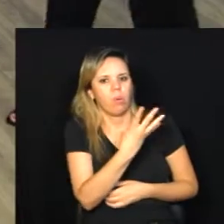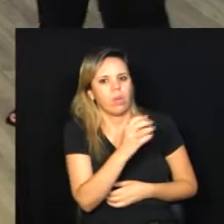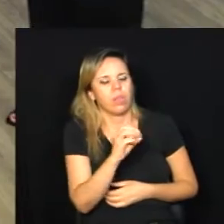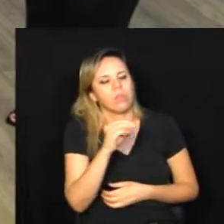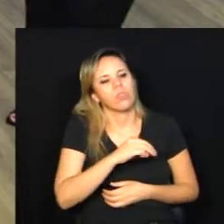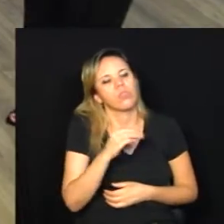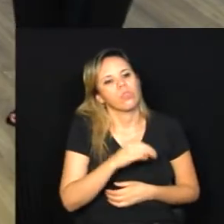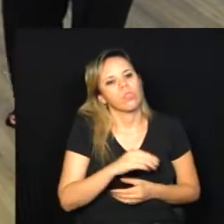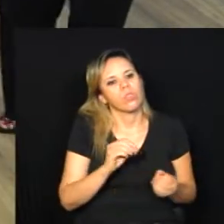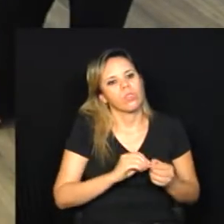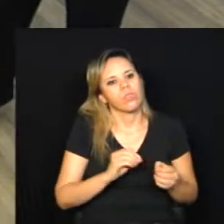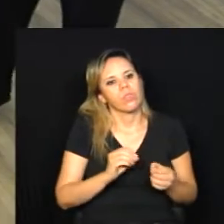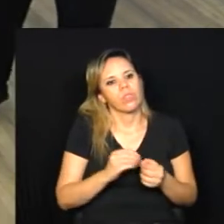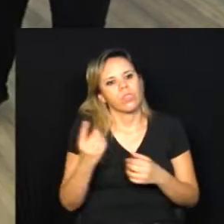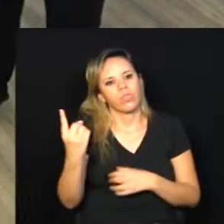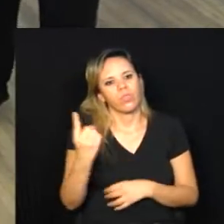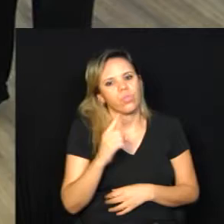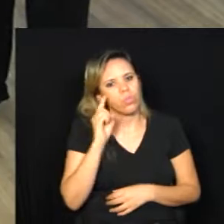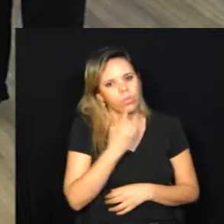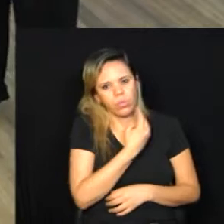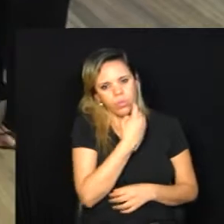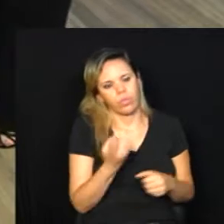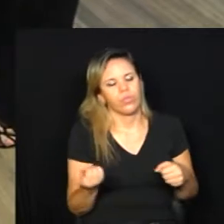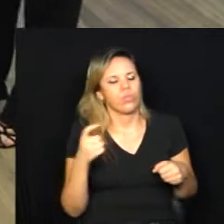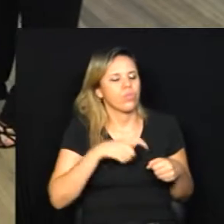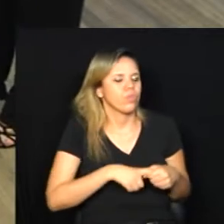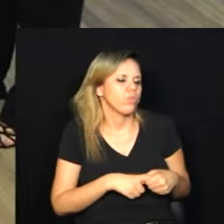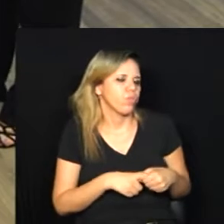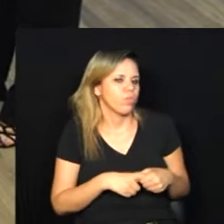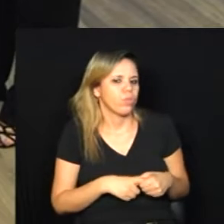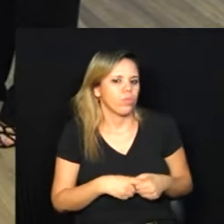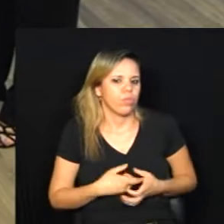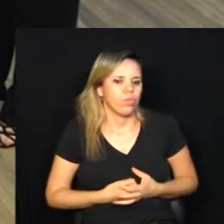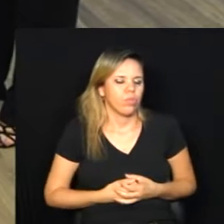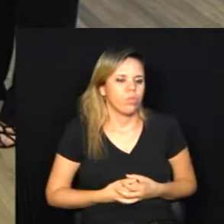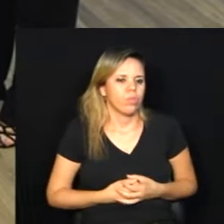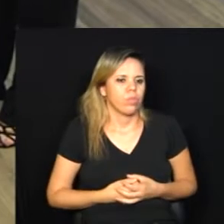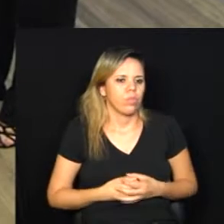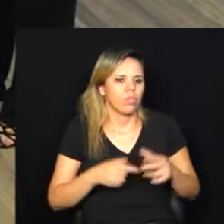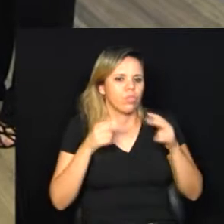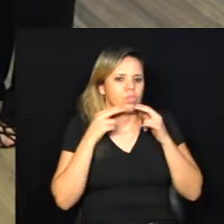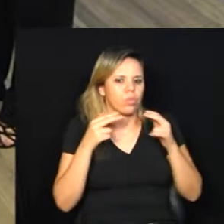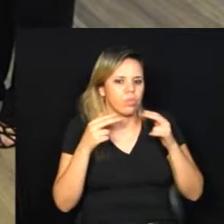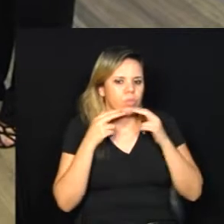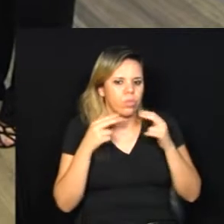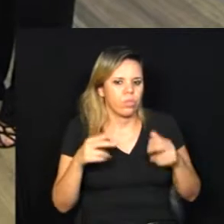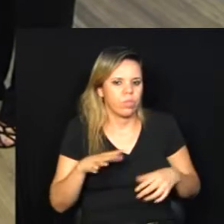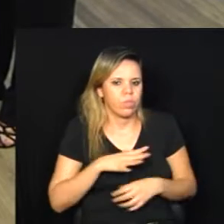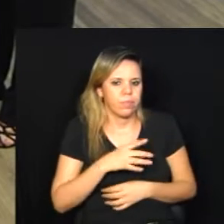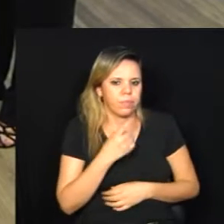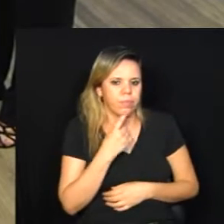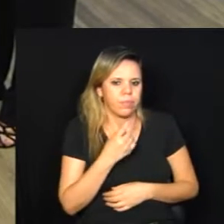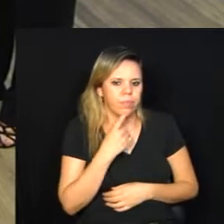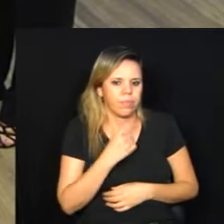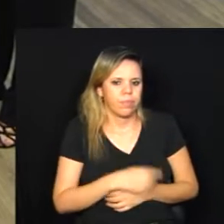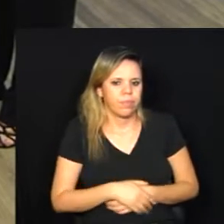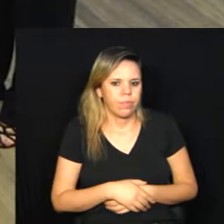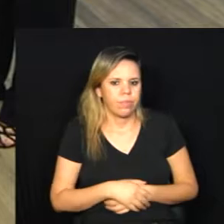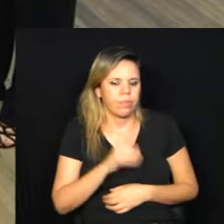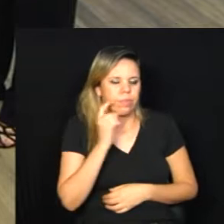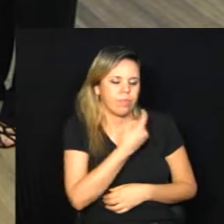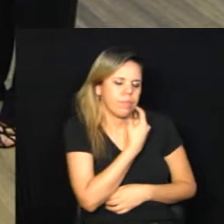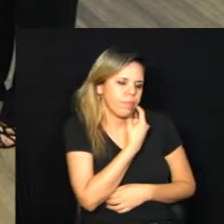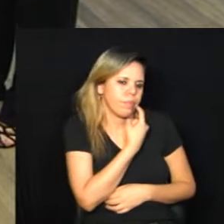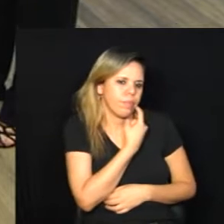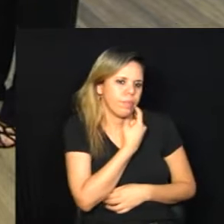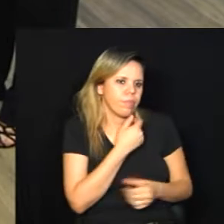1h40, vamos fazer o seguinte, Mirna Abreu já retorna aqui aos nossos estúdios com as notícias da metrópole de Campinas. A Mirna